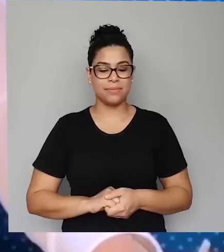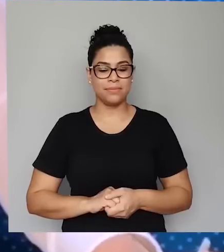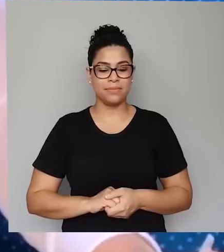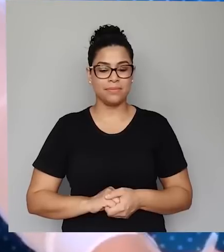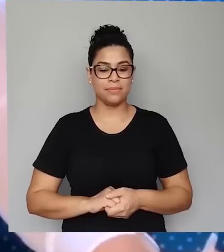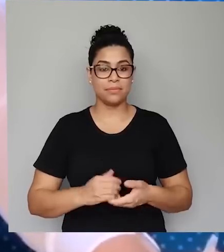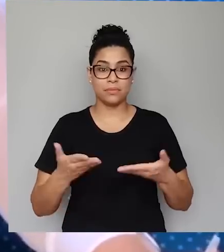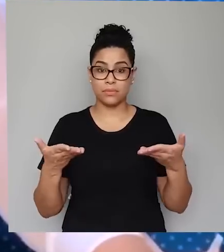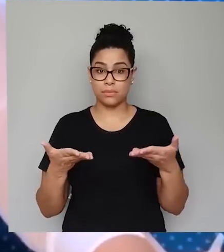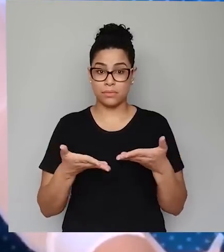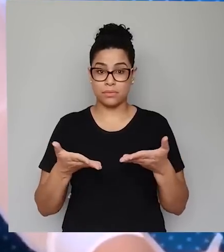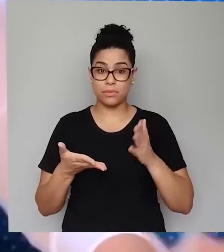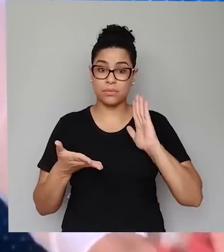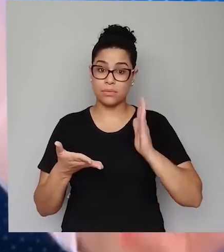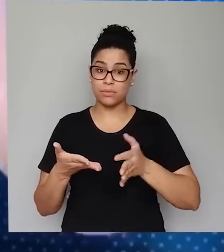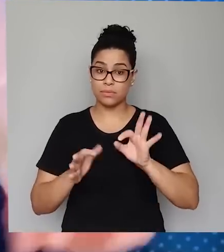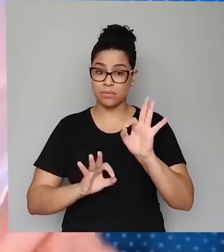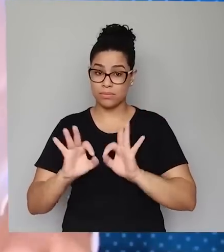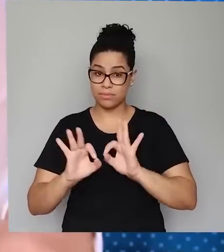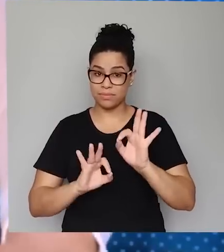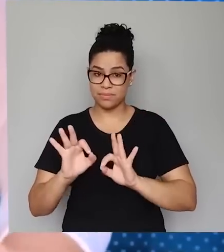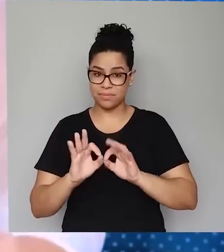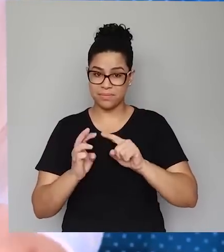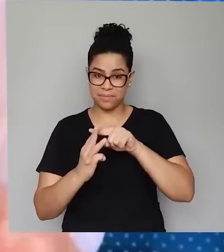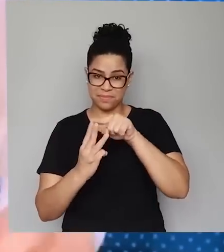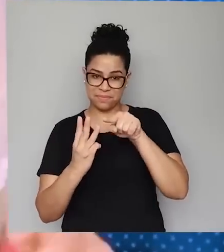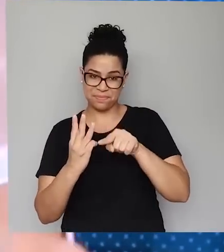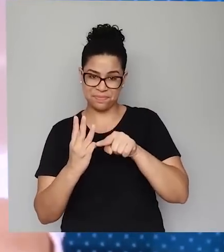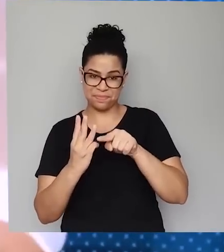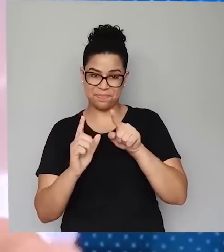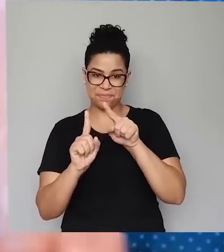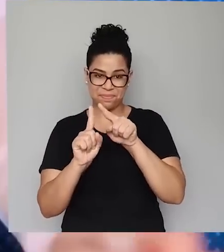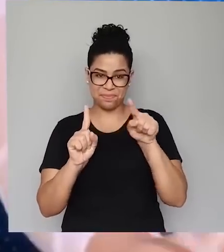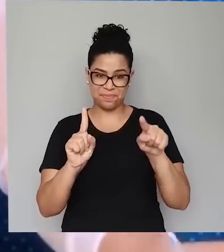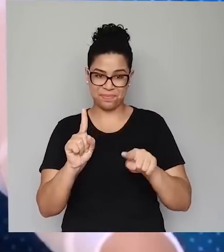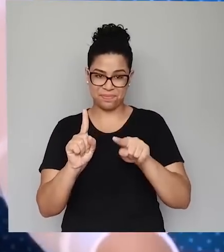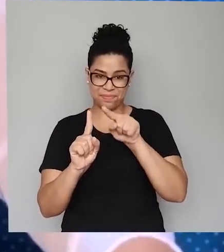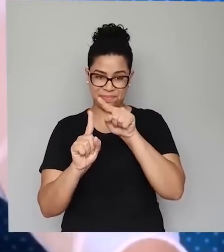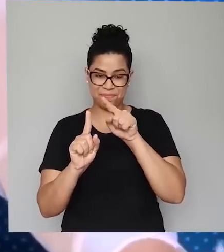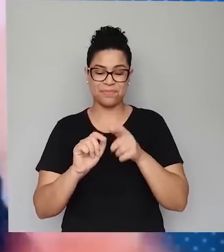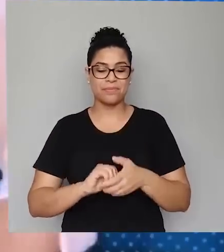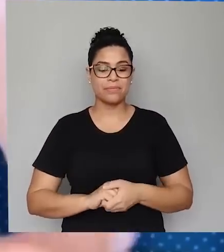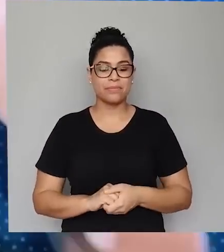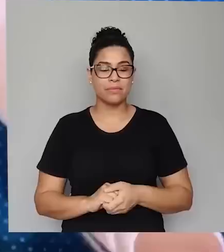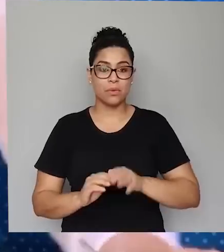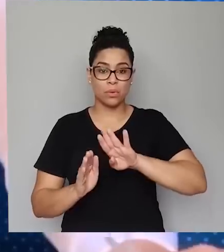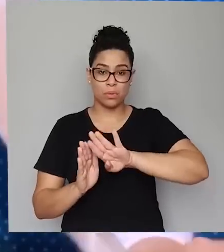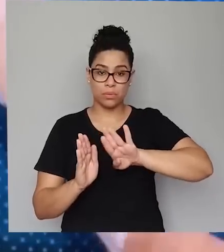Agora que fizemos as aletas, reserve então as 3 aletas